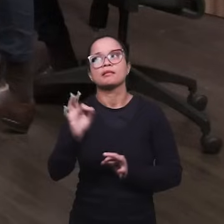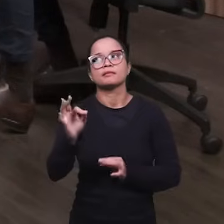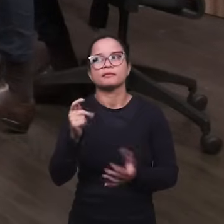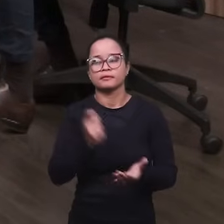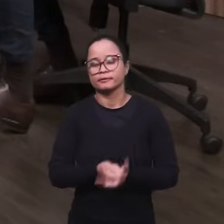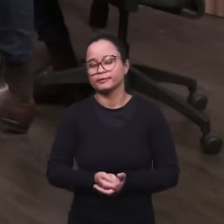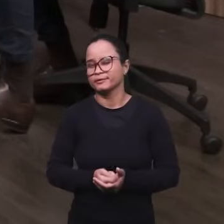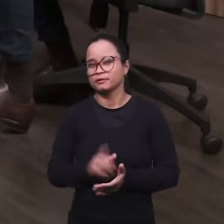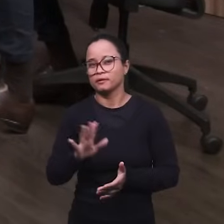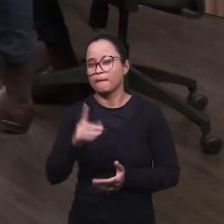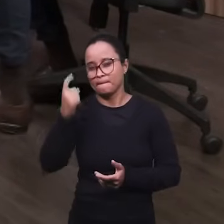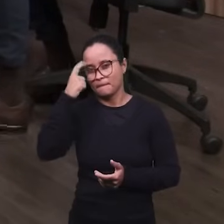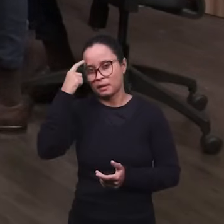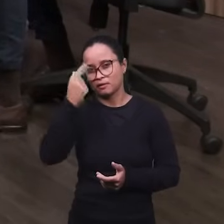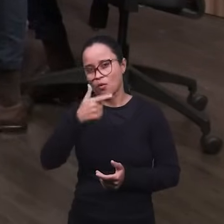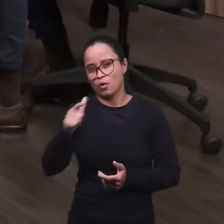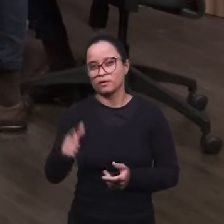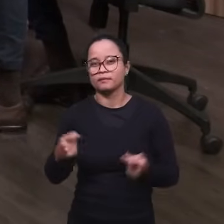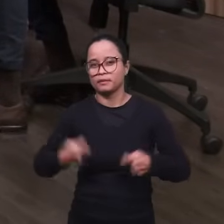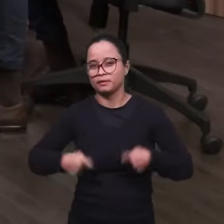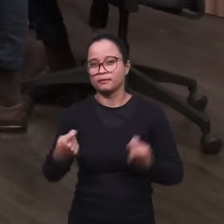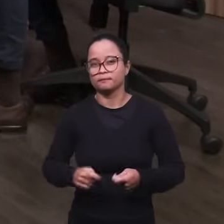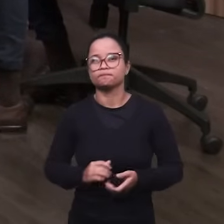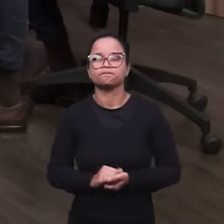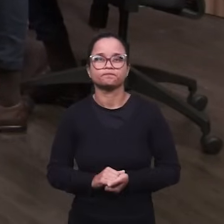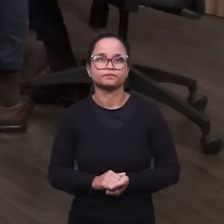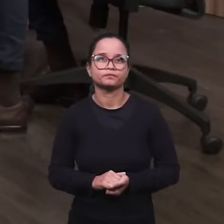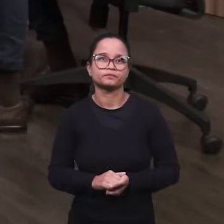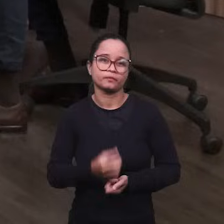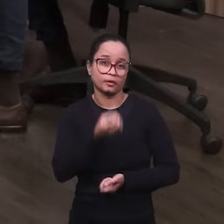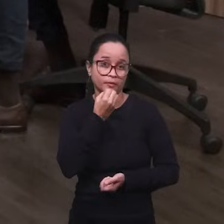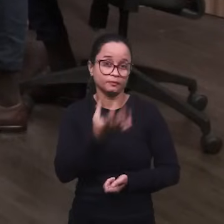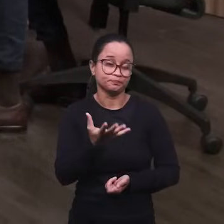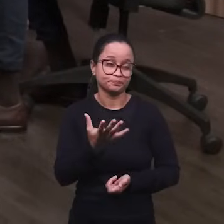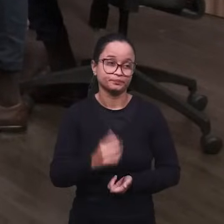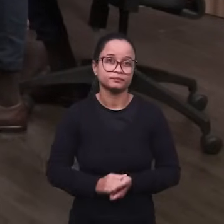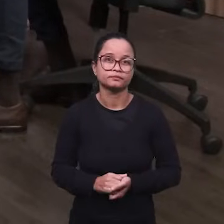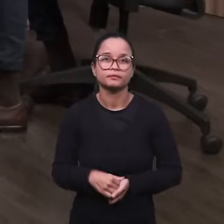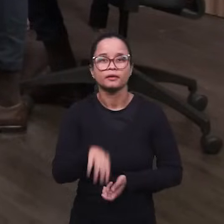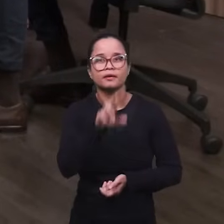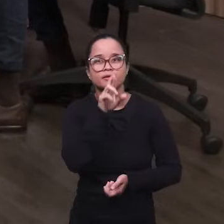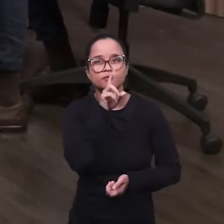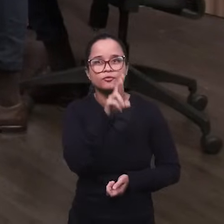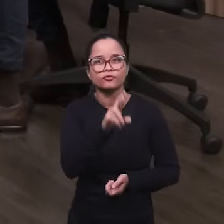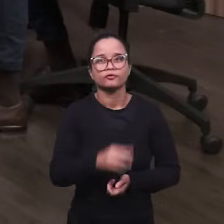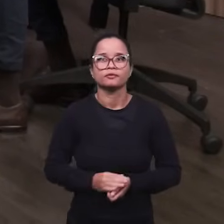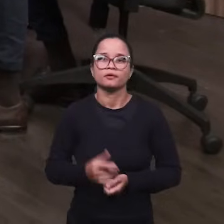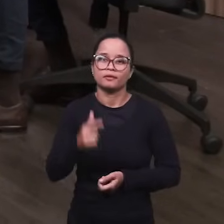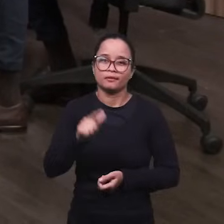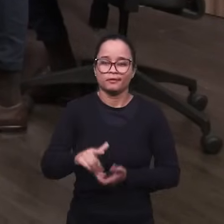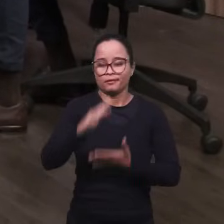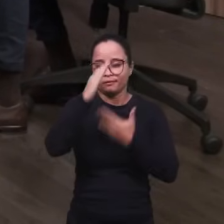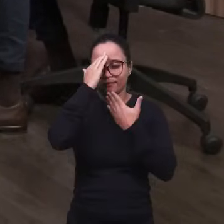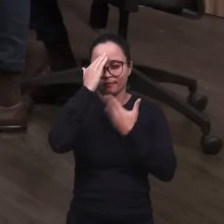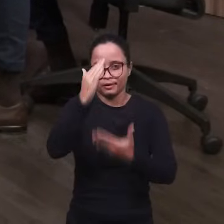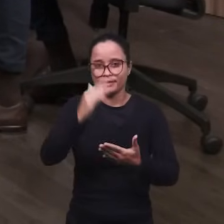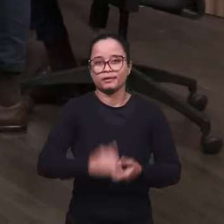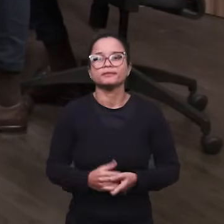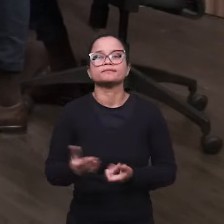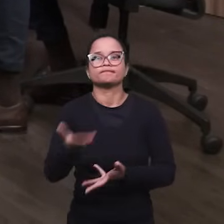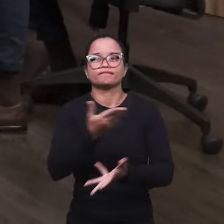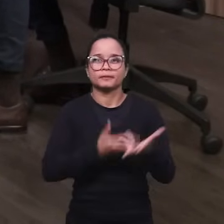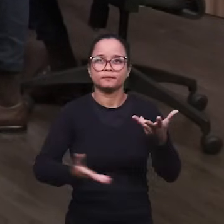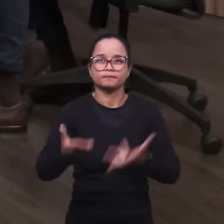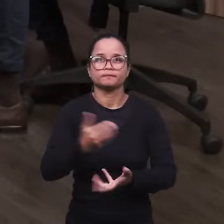não vou contribuir. Pensa nos outros benefícios que vocês podem precisar. Muito bem. Tá respondido aí. Mais uma vez, obrigado a Clara pela